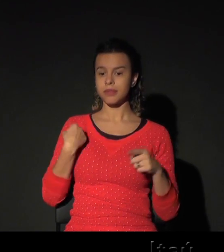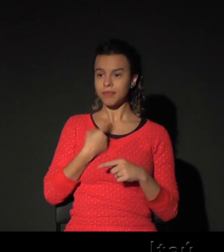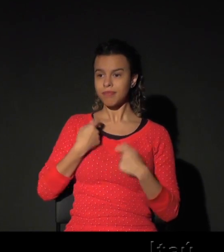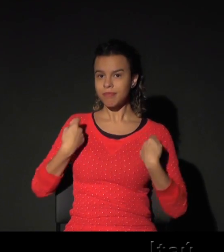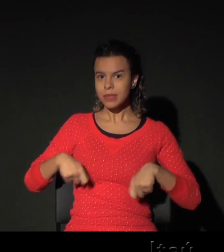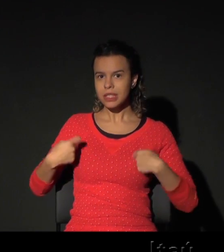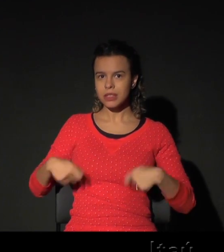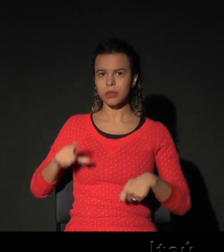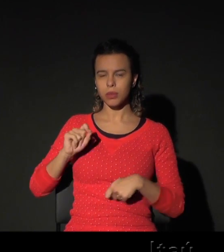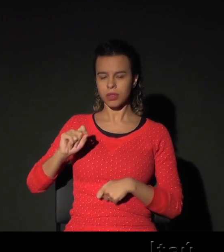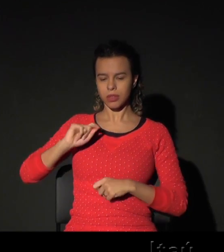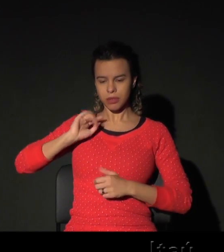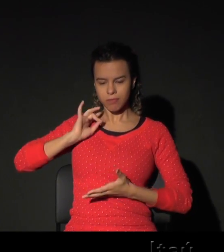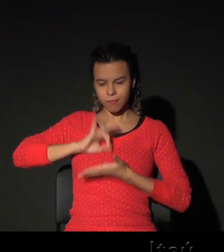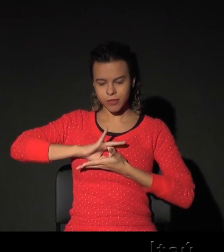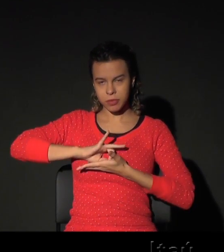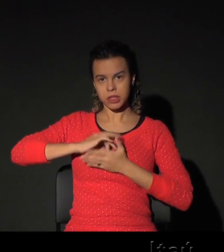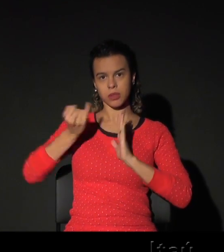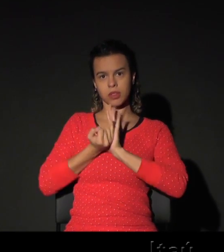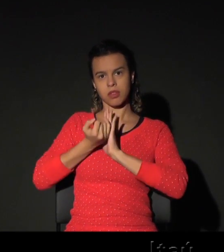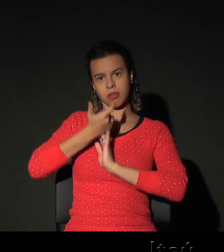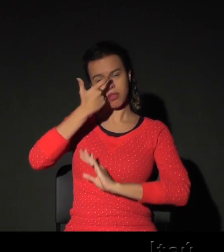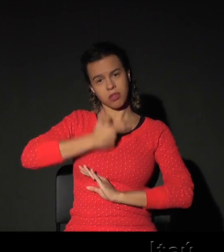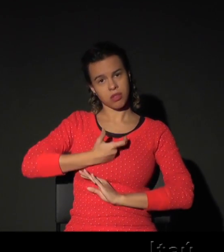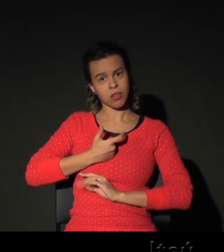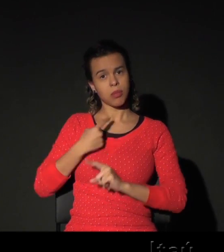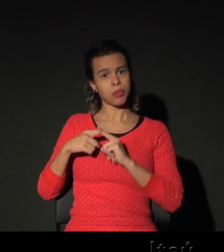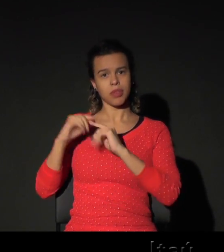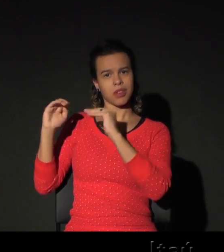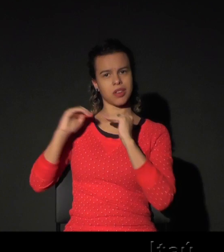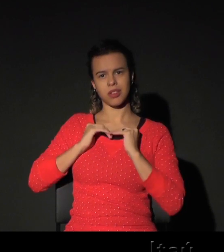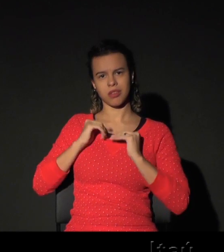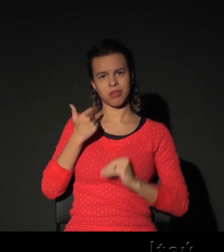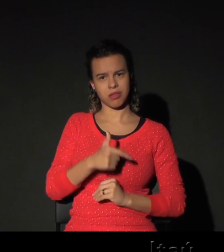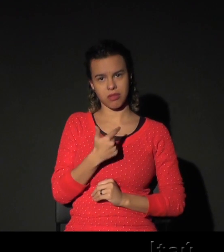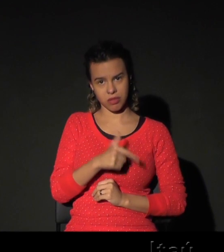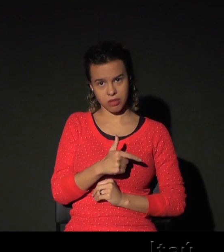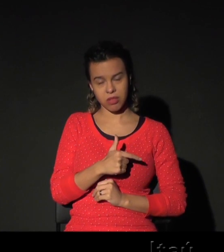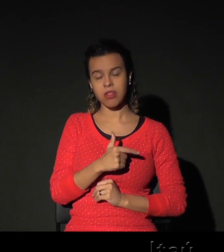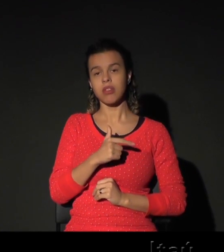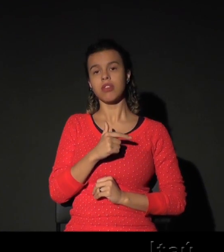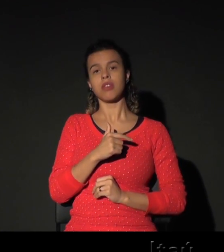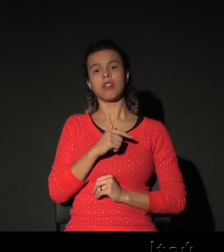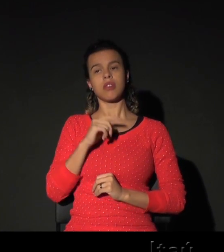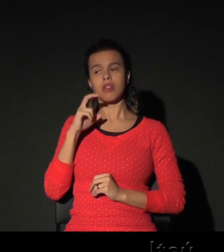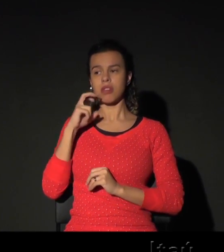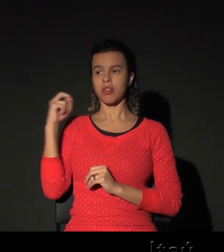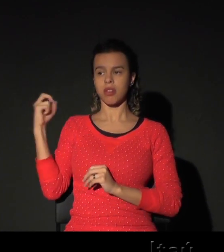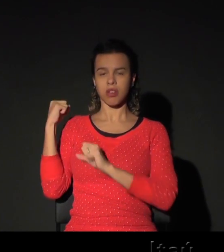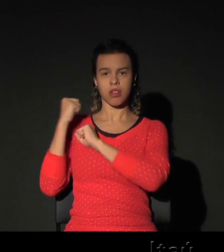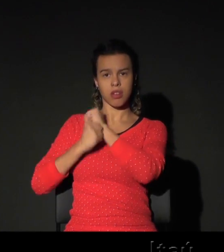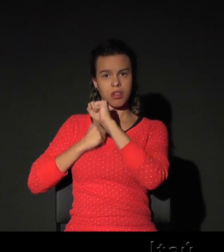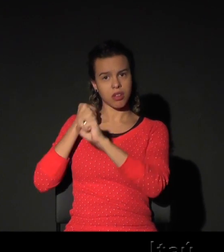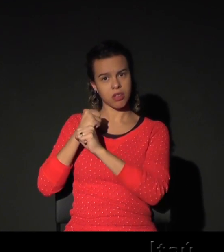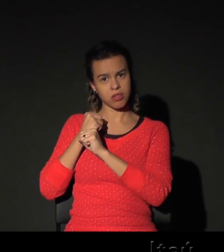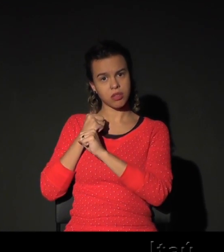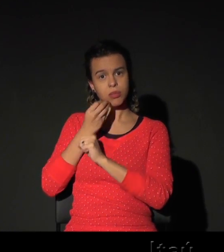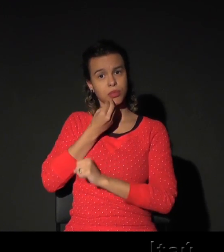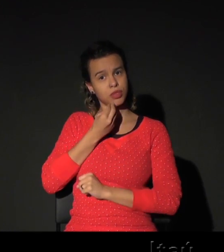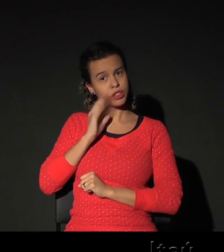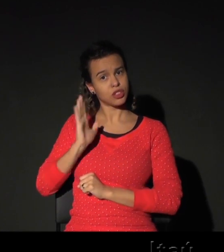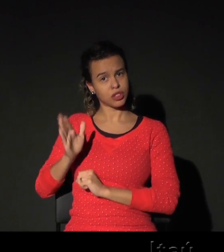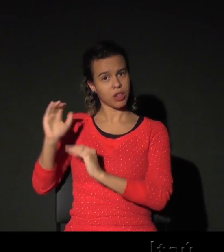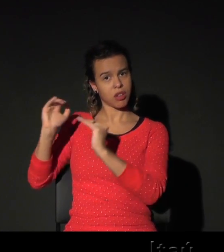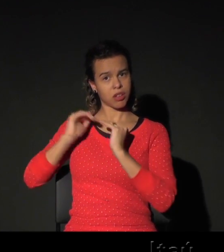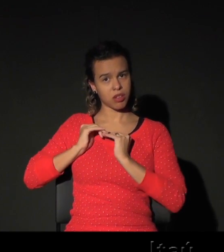essa necessidade da autoafirmação porque nós não somos respeitados ao longo de 500 anos quando deveríamos já ser